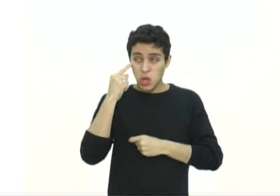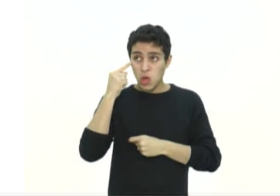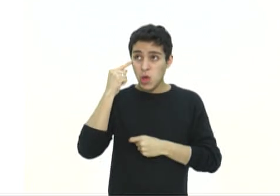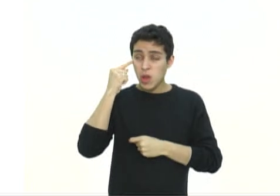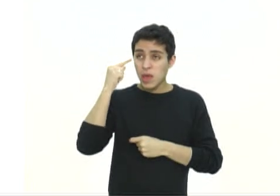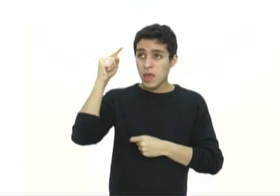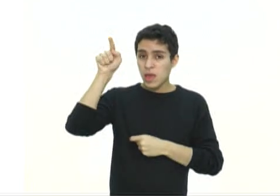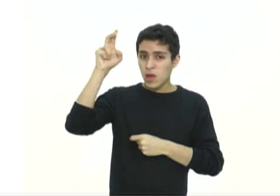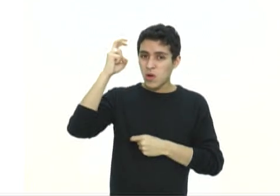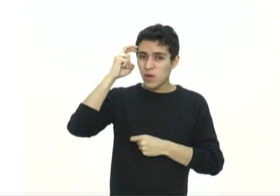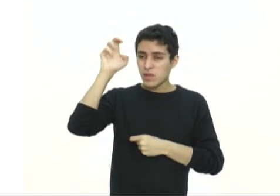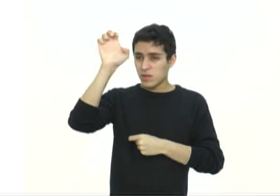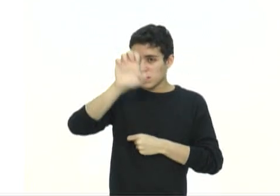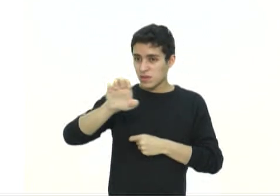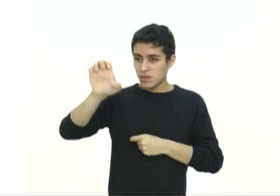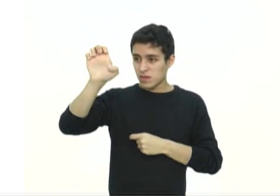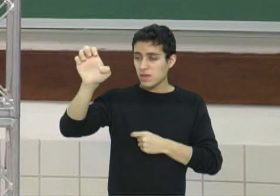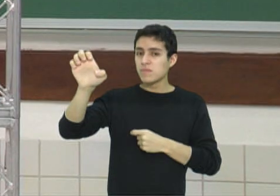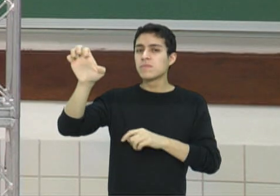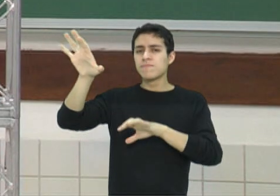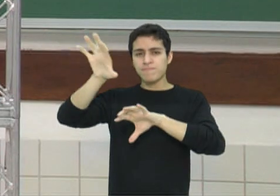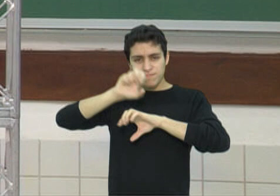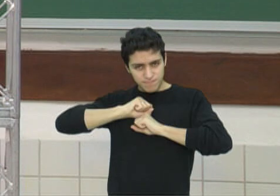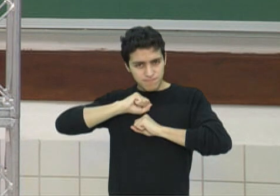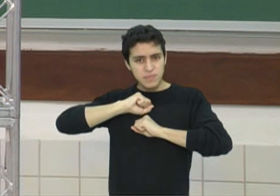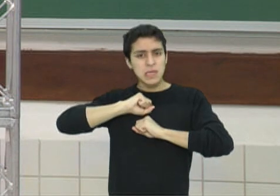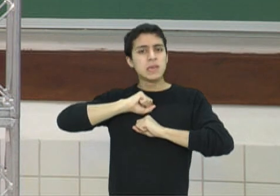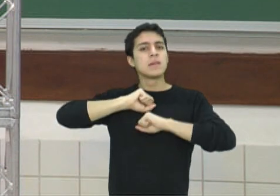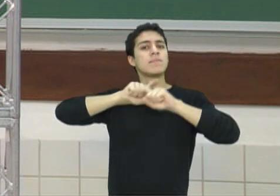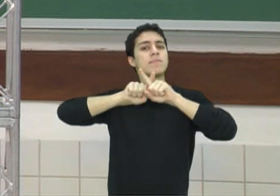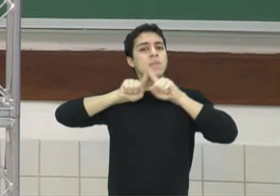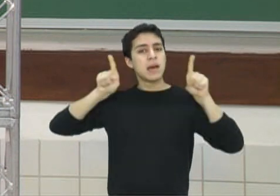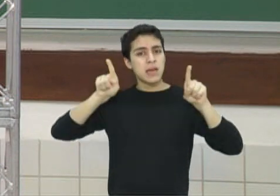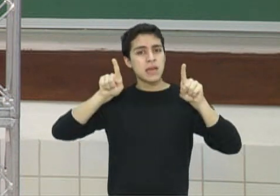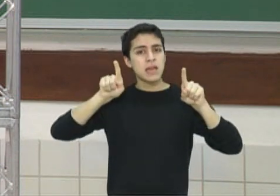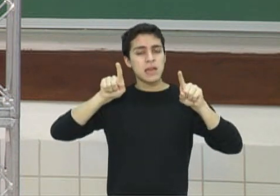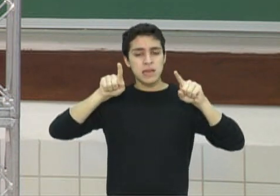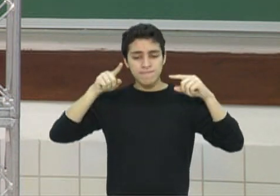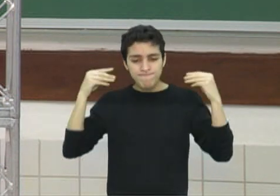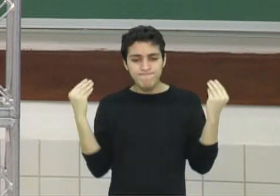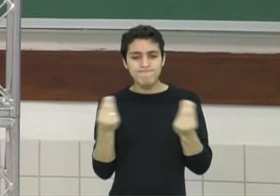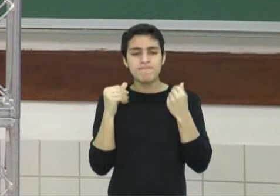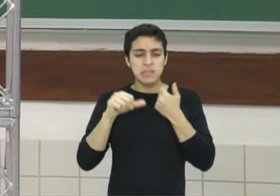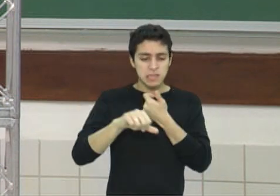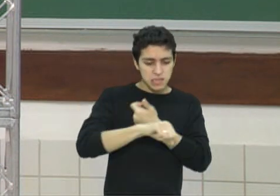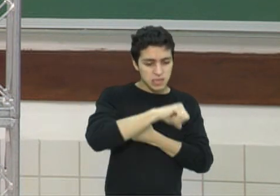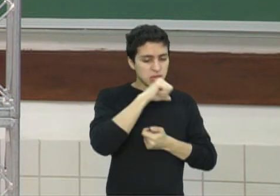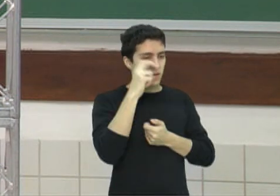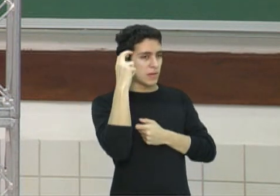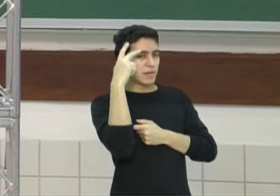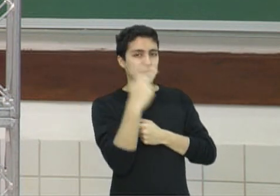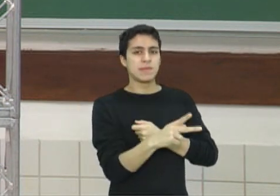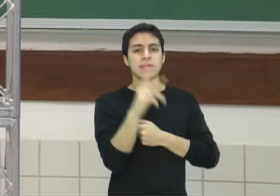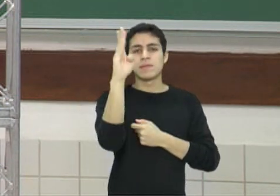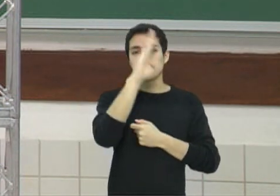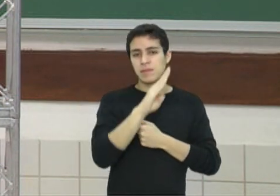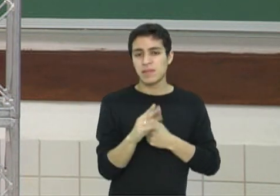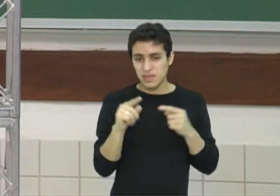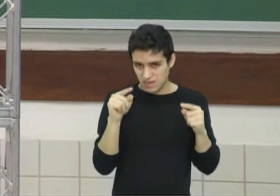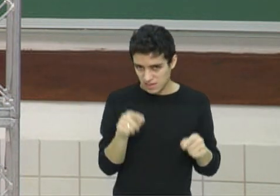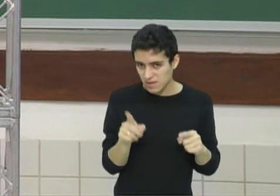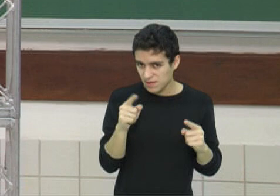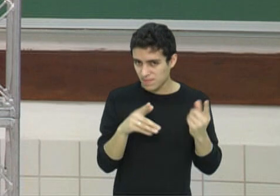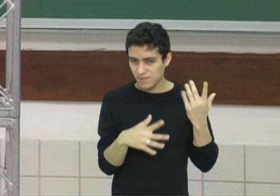europeia, trazer para nós, nos alimentar dessa cultura europeia, deglutir ela e transformar na cultura brasileira. Isso que